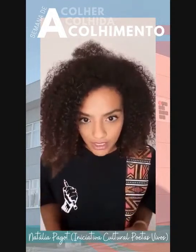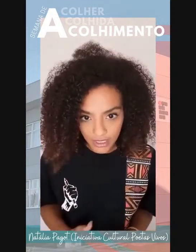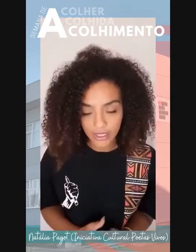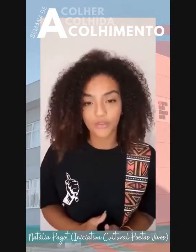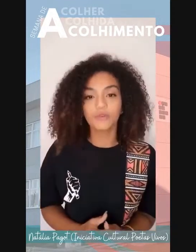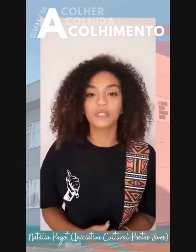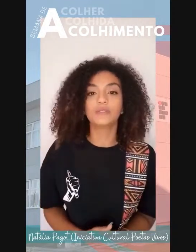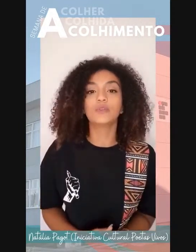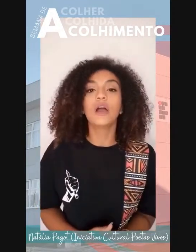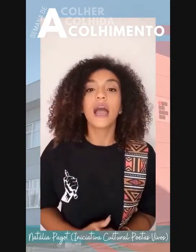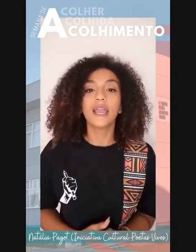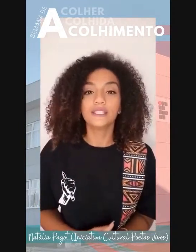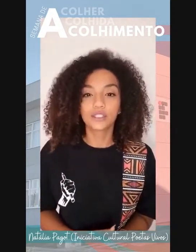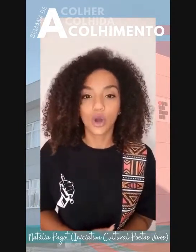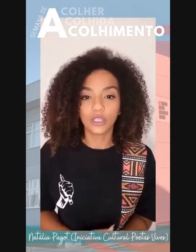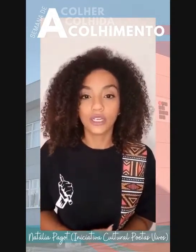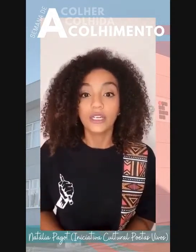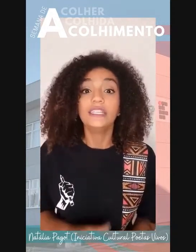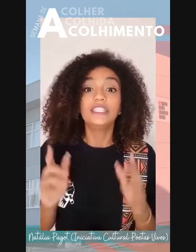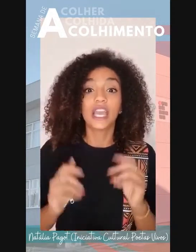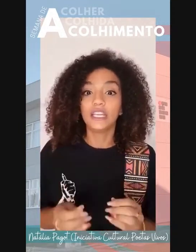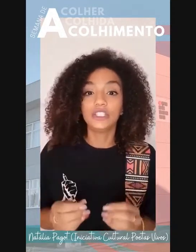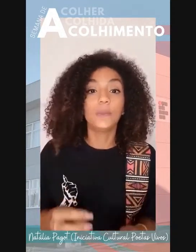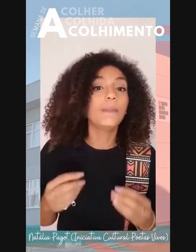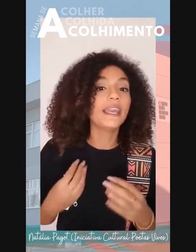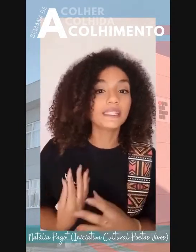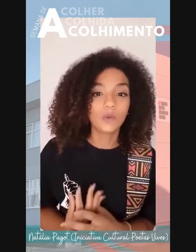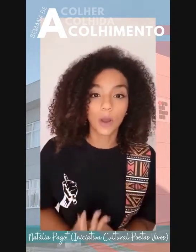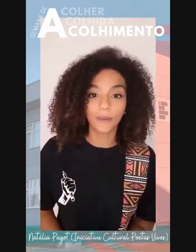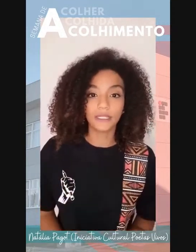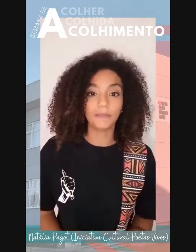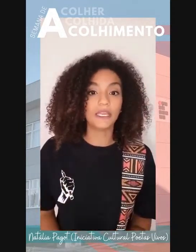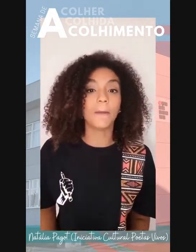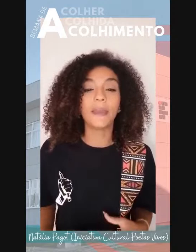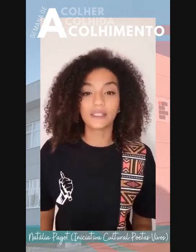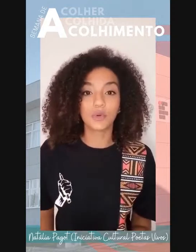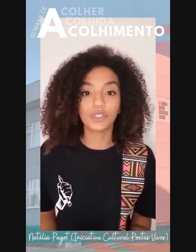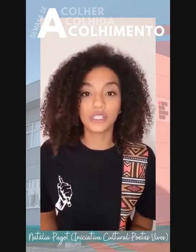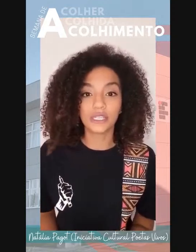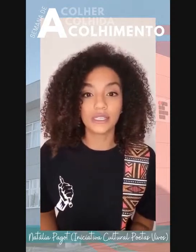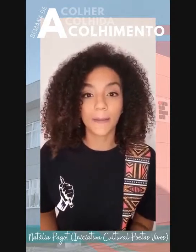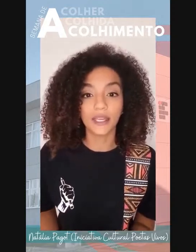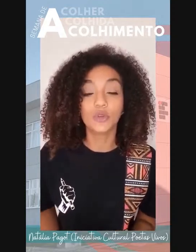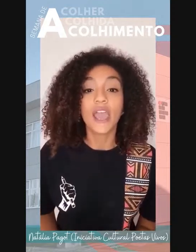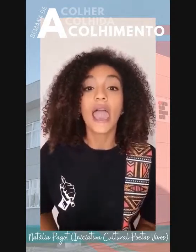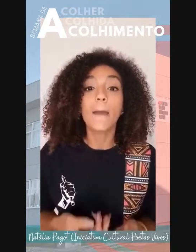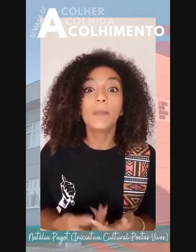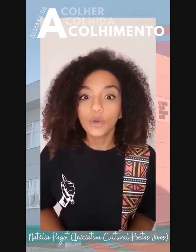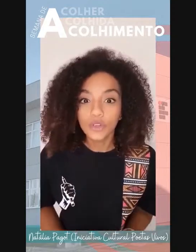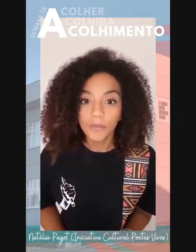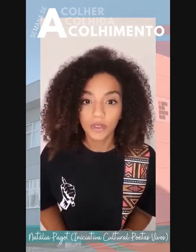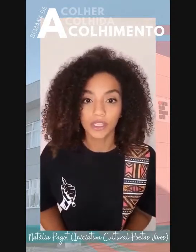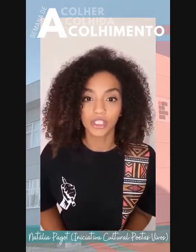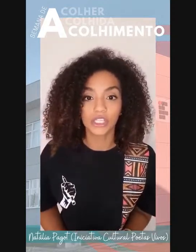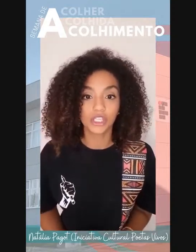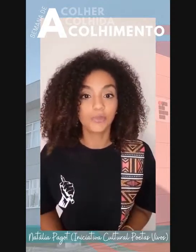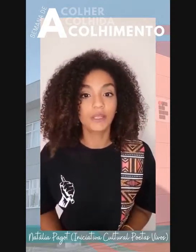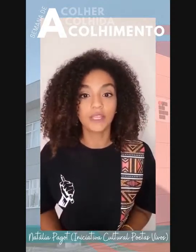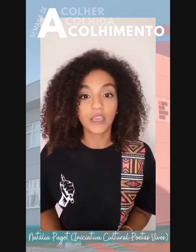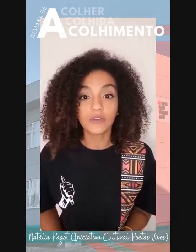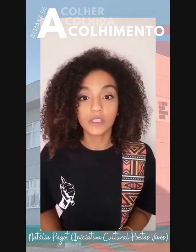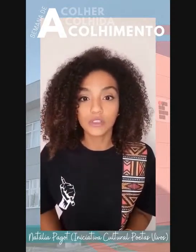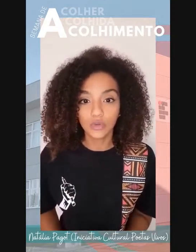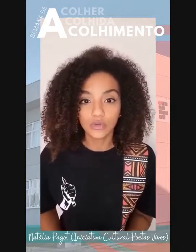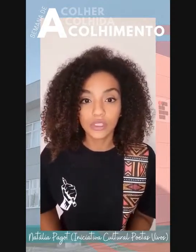para vocês que estão voltando à escola. Gente, mesmo com a pandemia, mesmo com o distanciamento, é muito importante que a